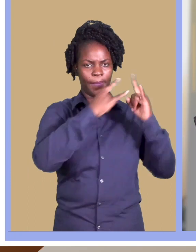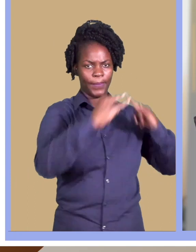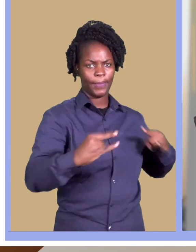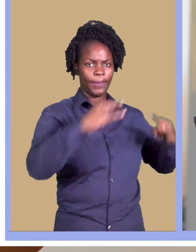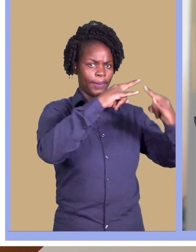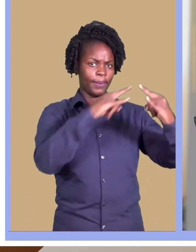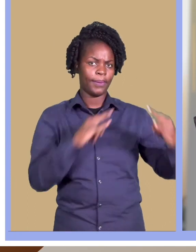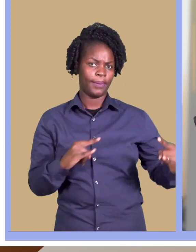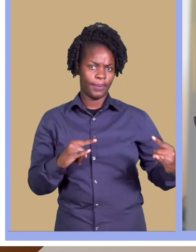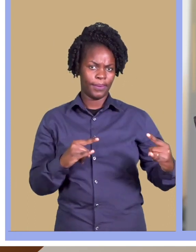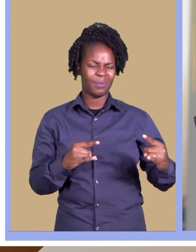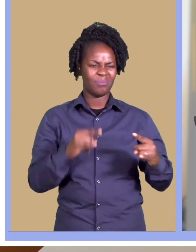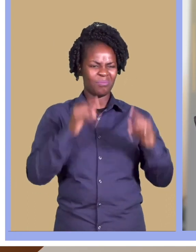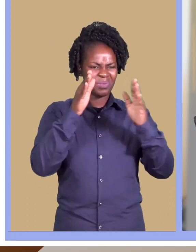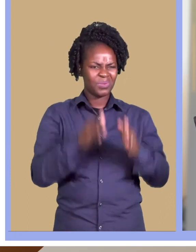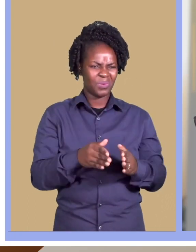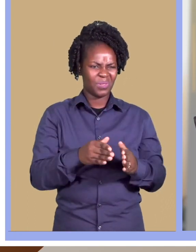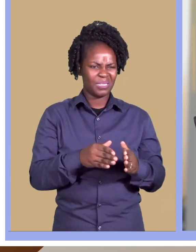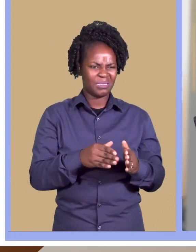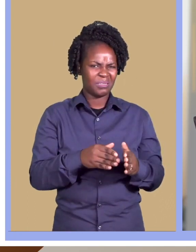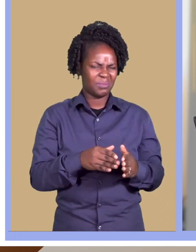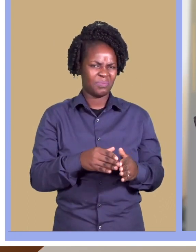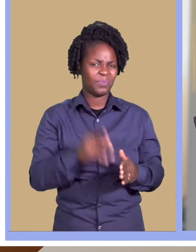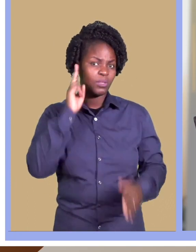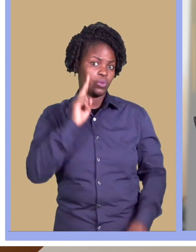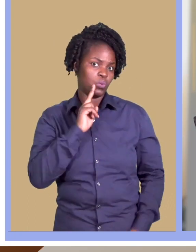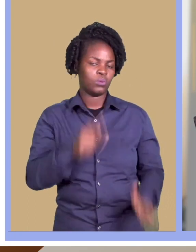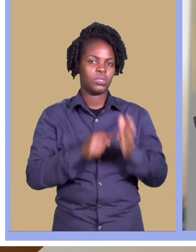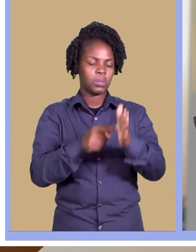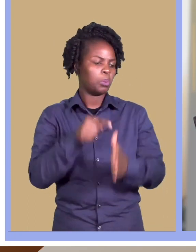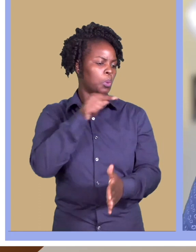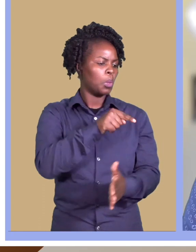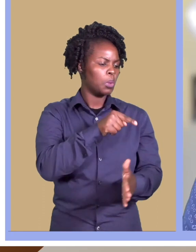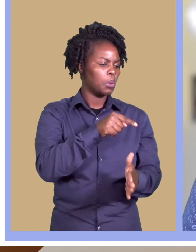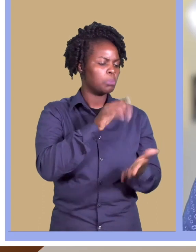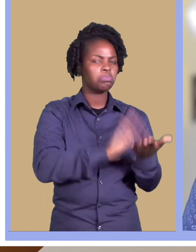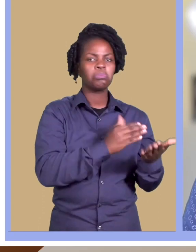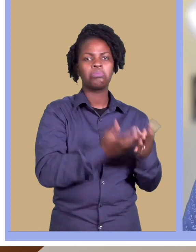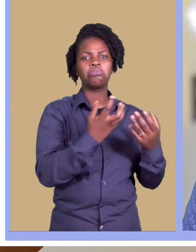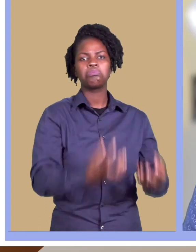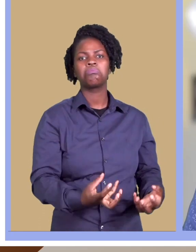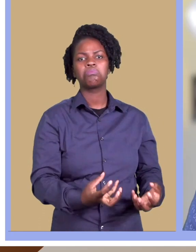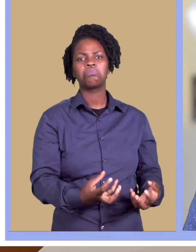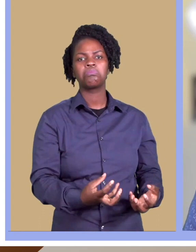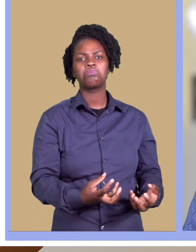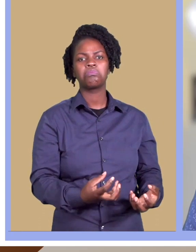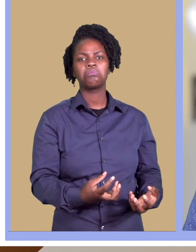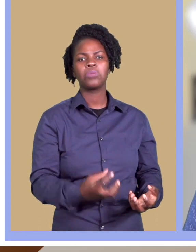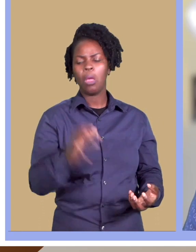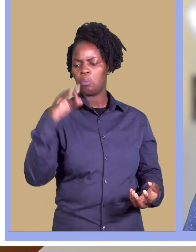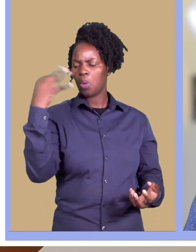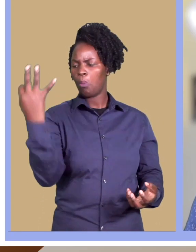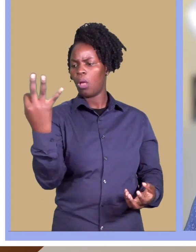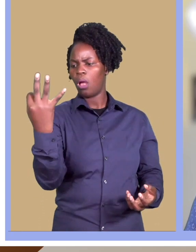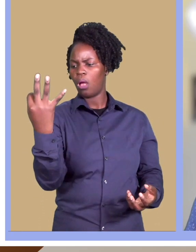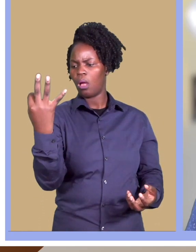as pessoas com deficiência auditiva, por exemplo, lá não existem intérprete de língua de sinais, famoso de não tem